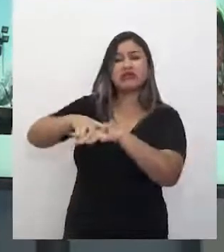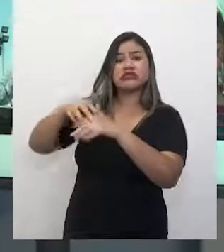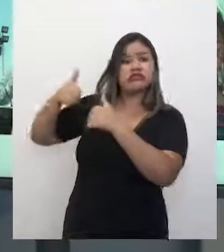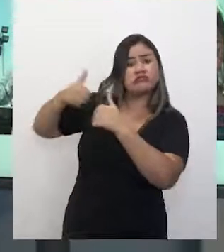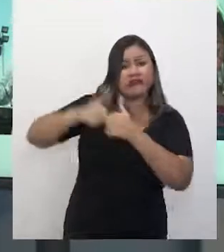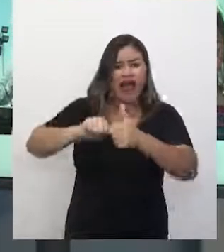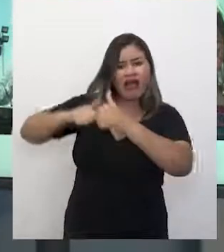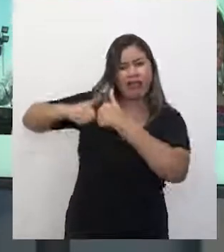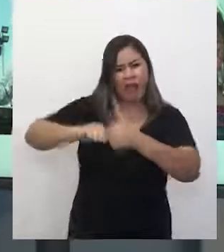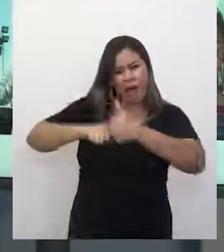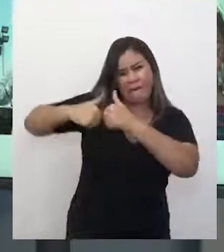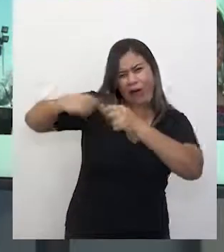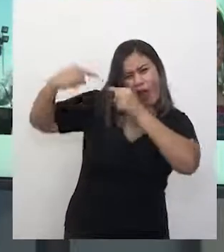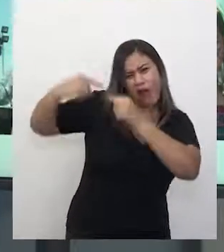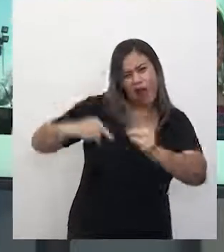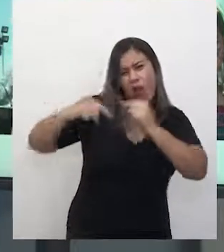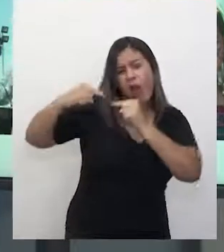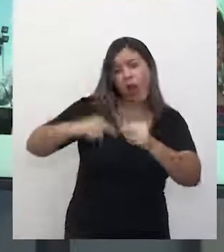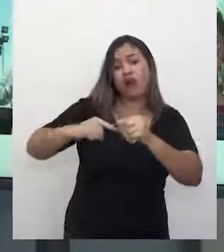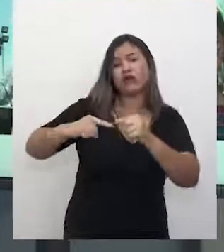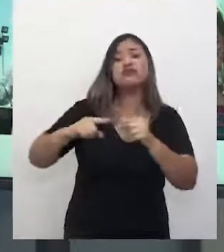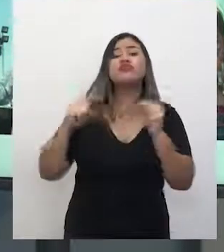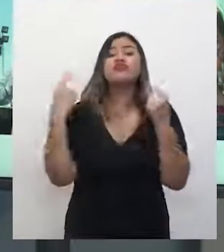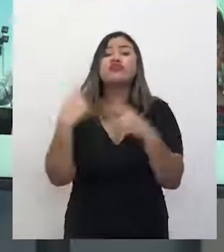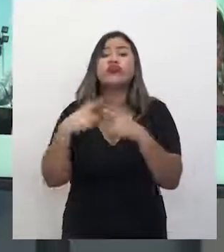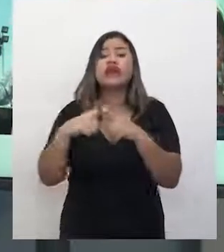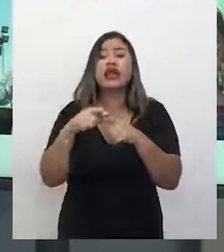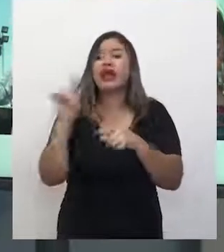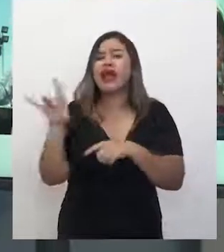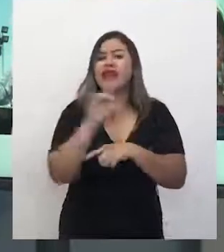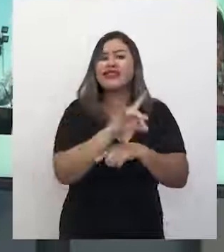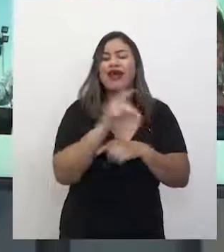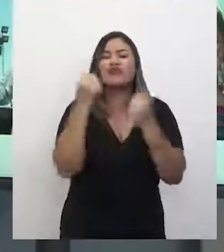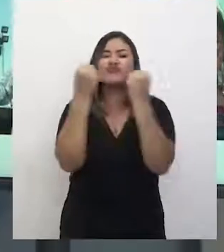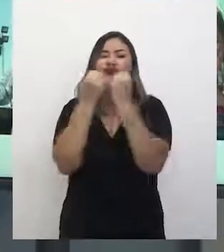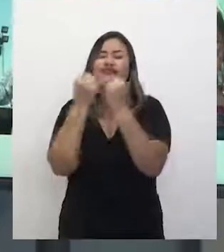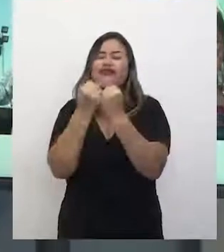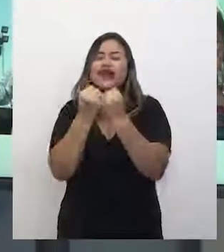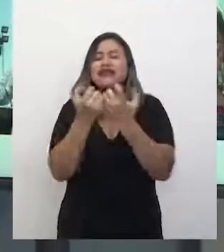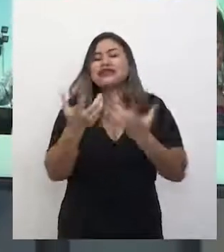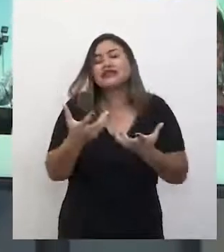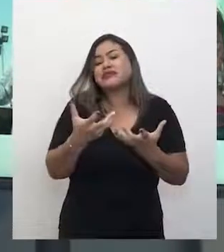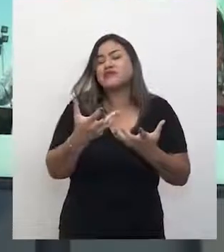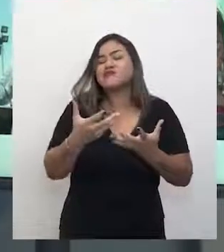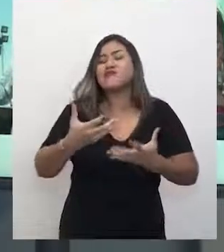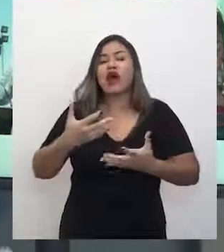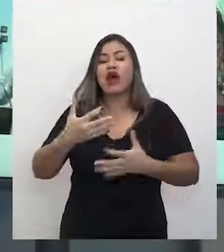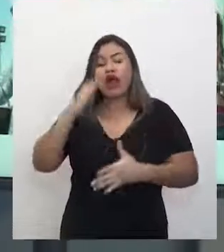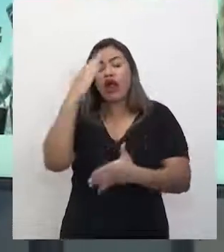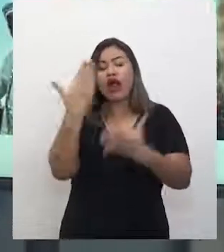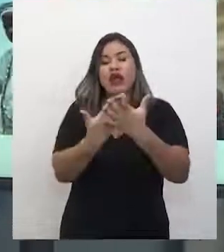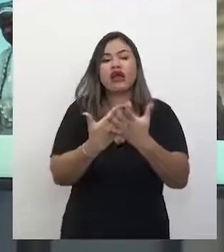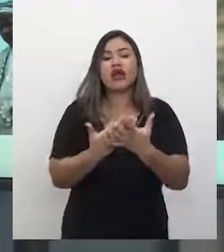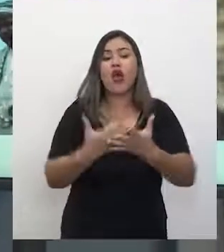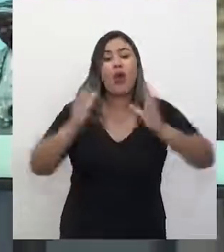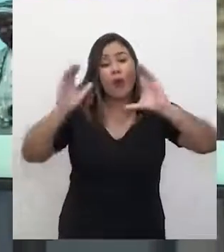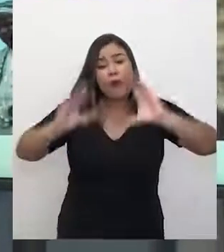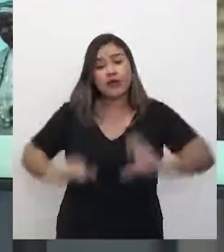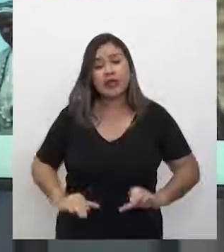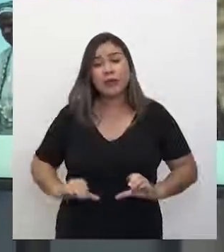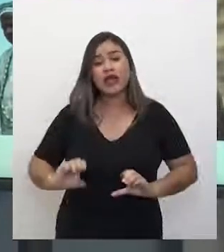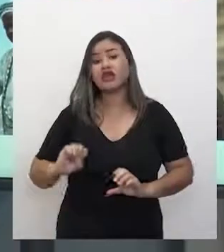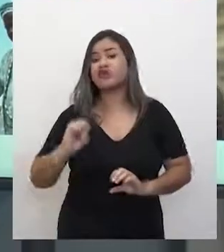perseguição pela defesa de uma crença, de um comportamento, de um setor do saber. Então, veja, né? Aqui a gente